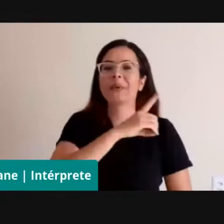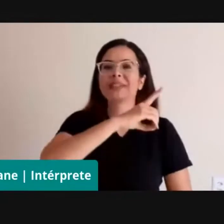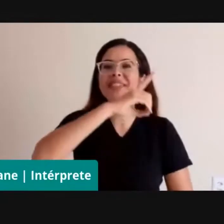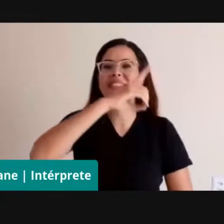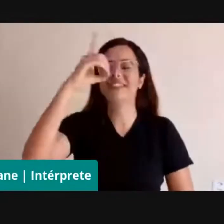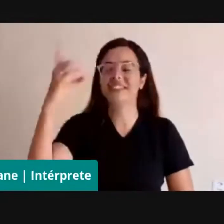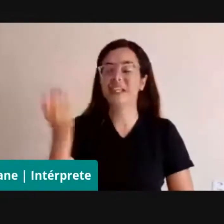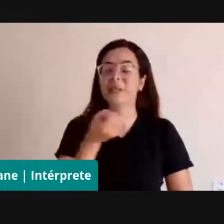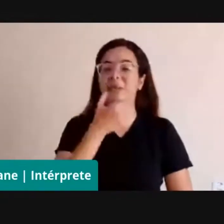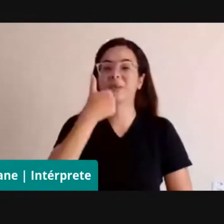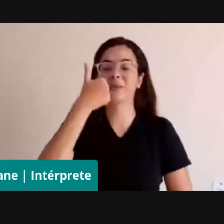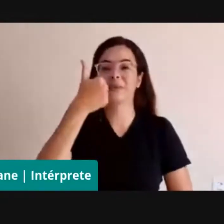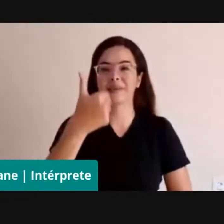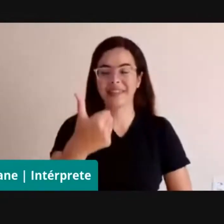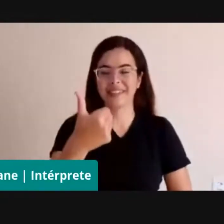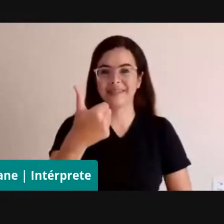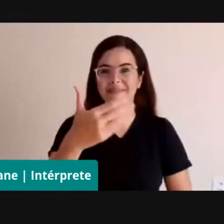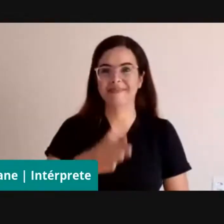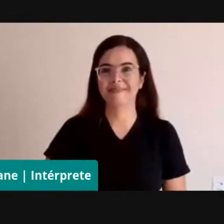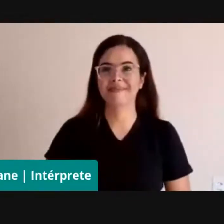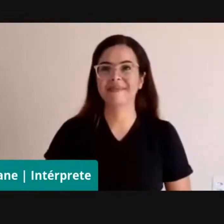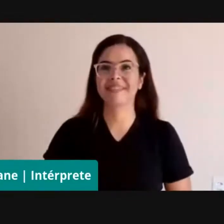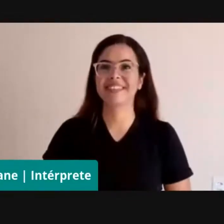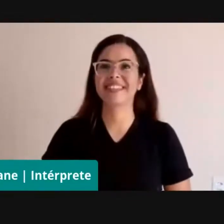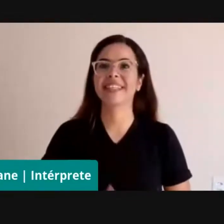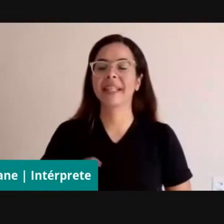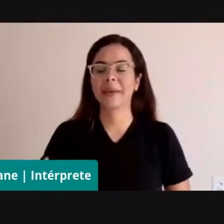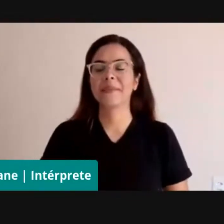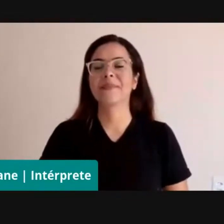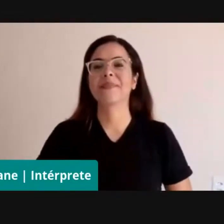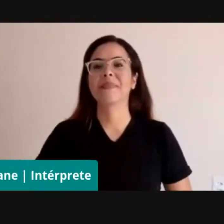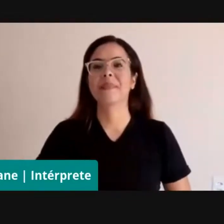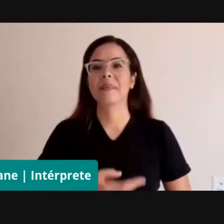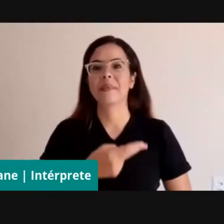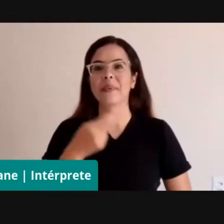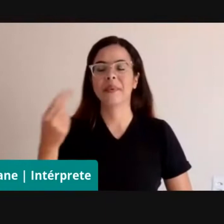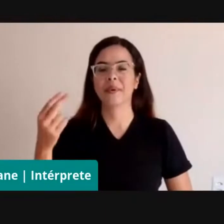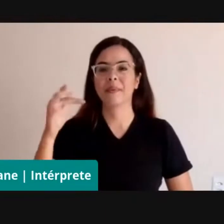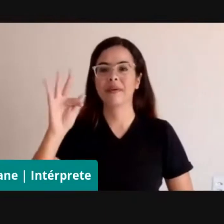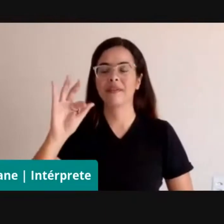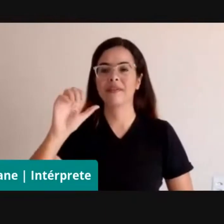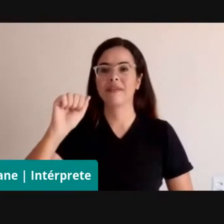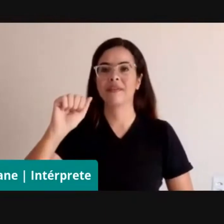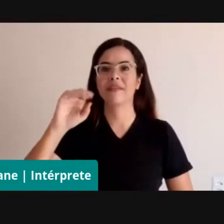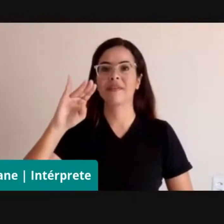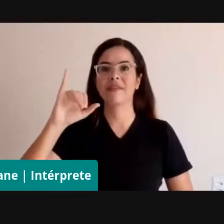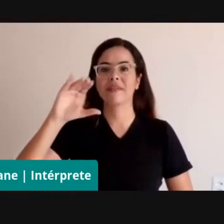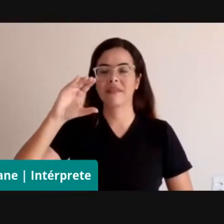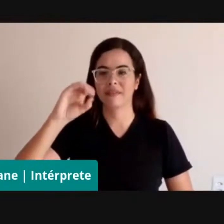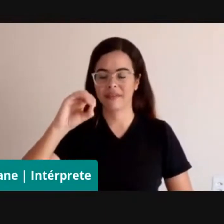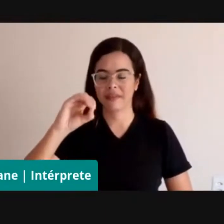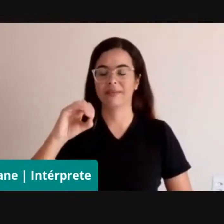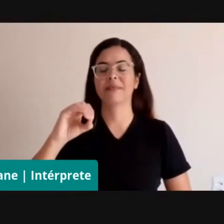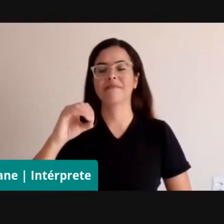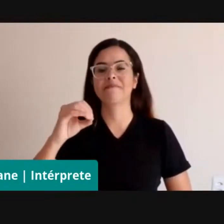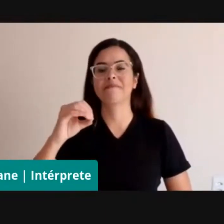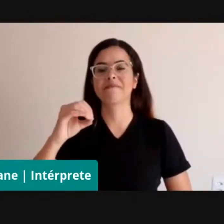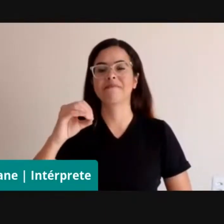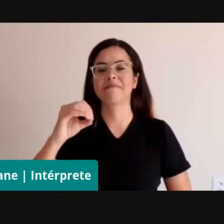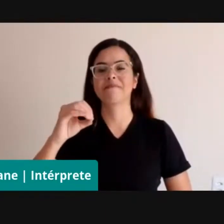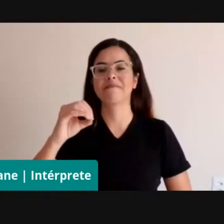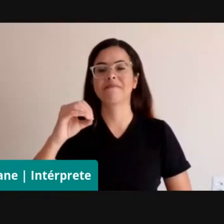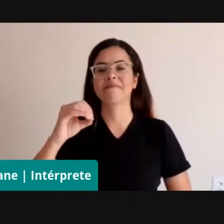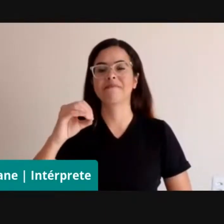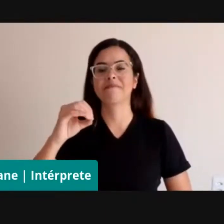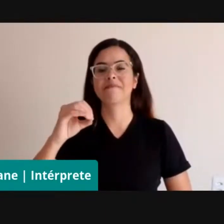bem? Como já foi apresentado, meu nome é Fábio. E eu vou falar para vocês